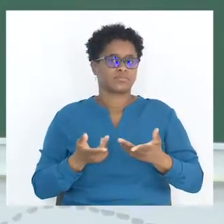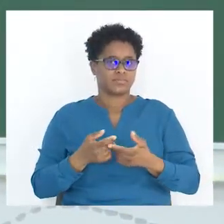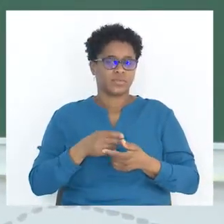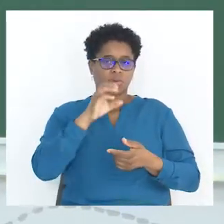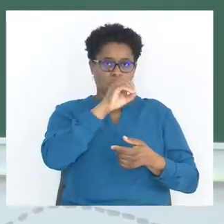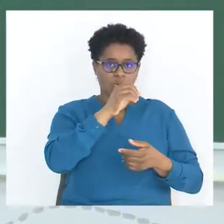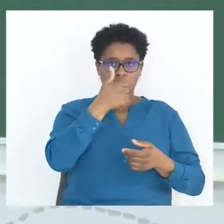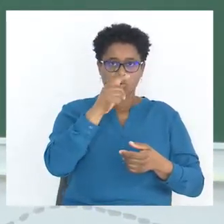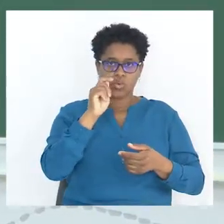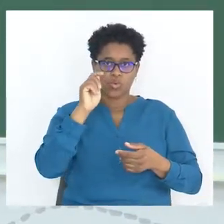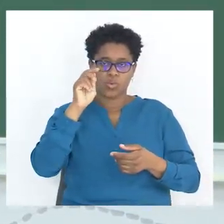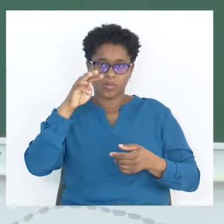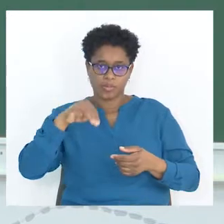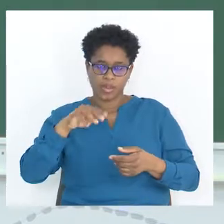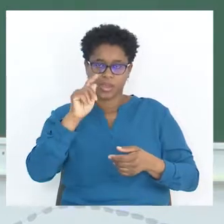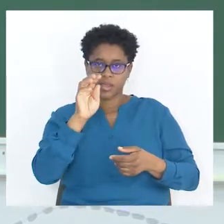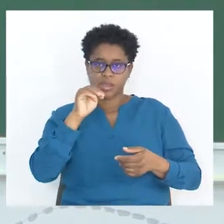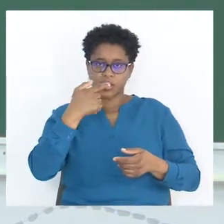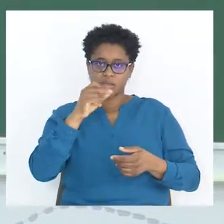O bem-estar